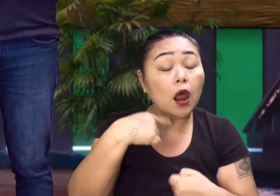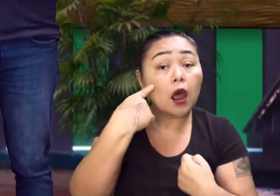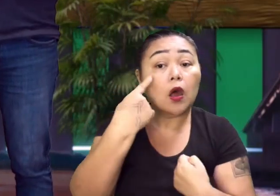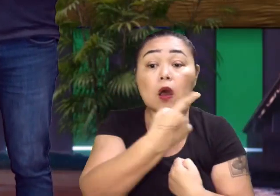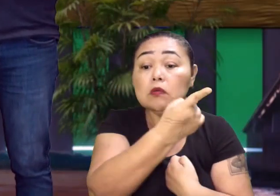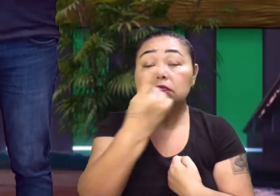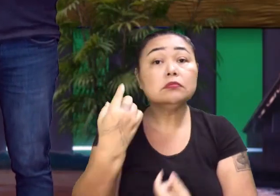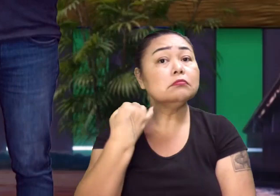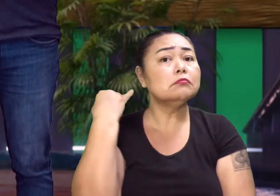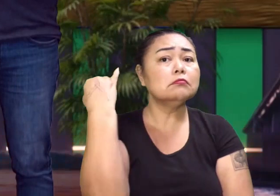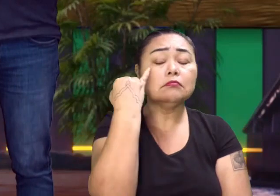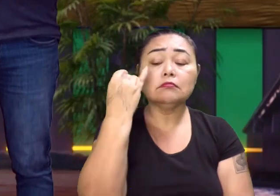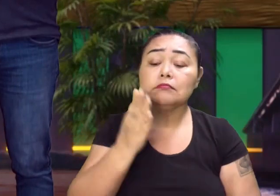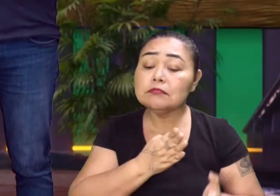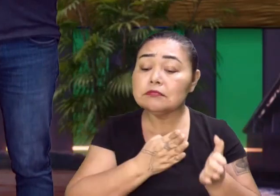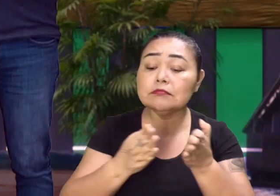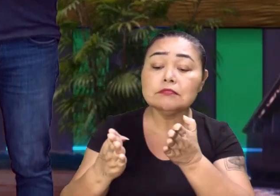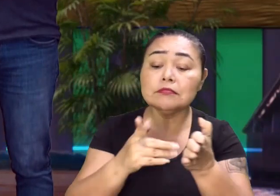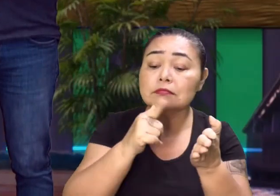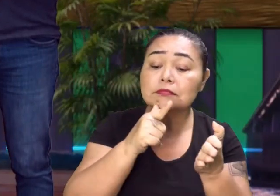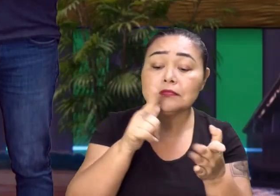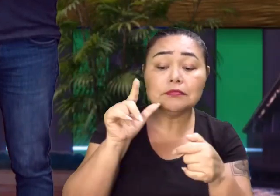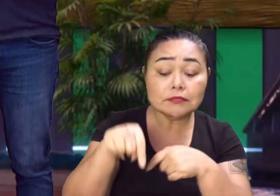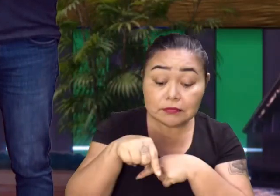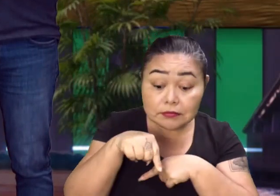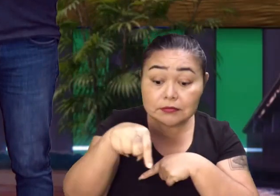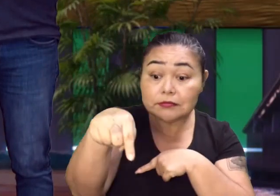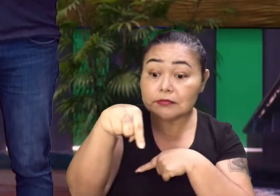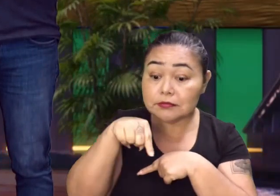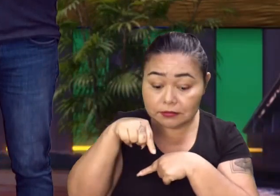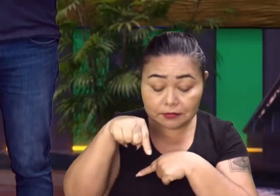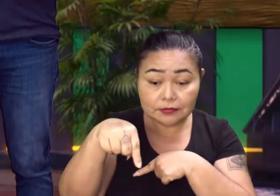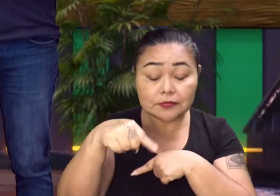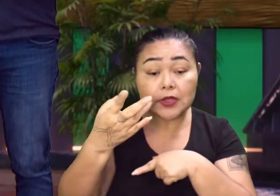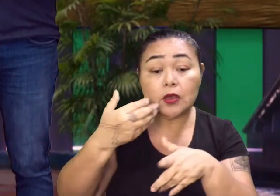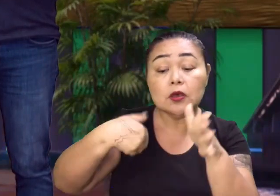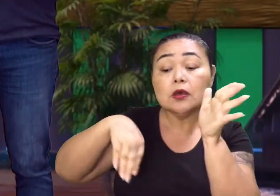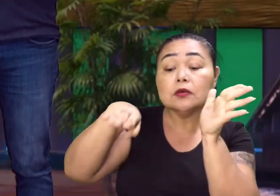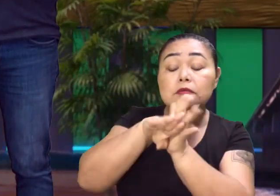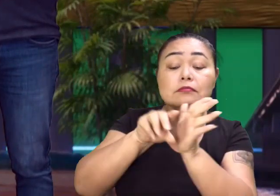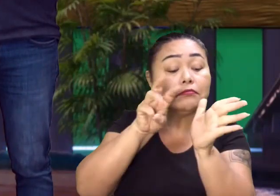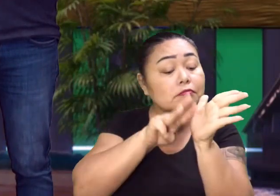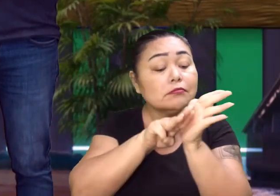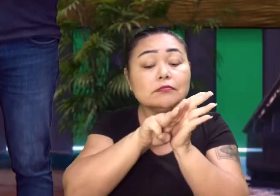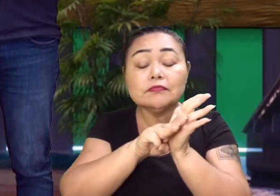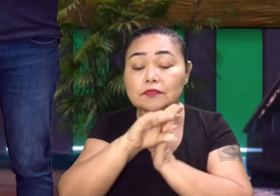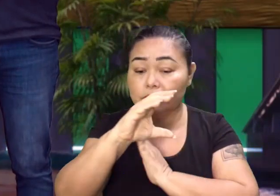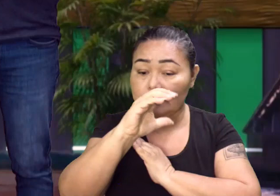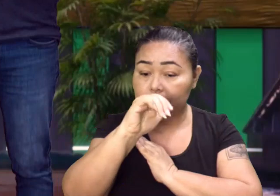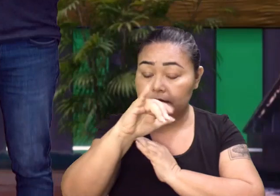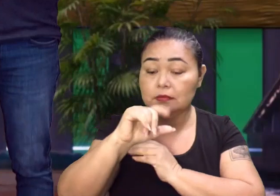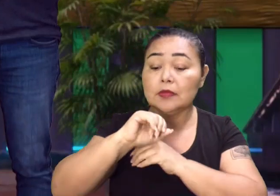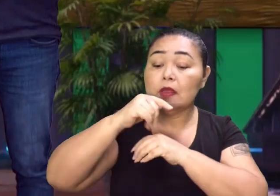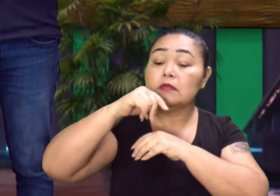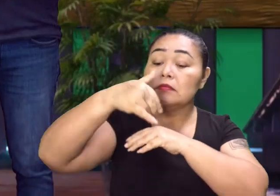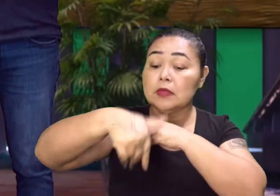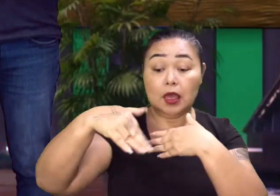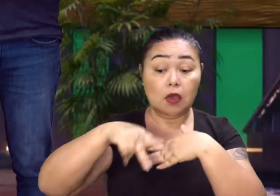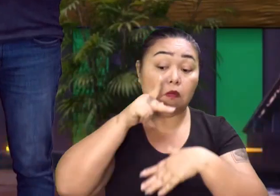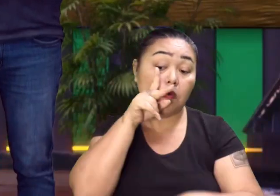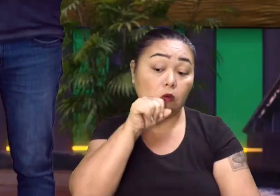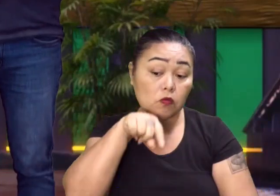ver a importância do rio. A importância desse rio, Rogério, quando a gente chega ali na beira do Rio Madeira, ali no cais do Cainago, aqui em Porto